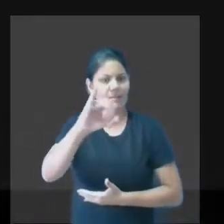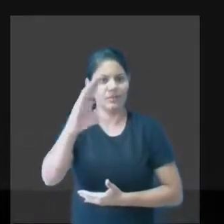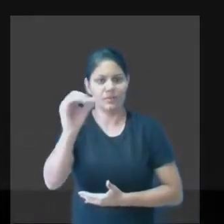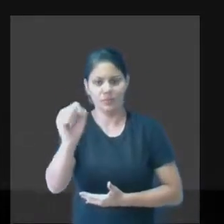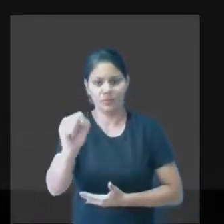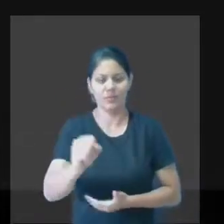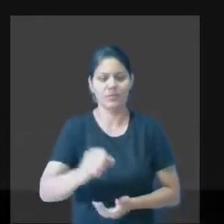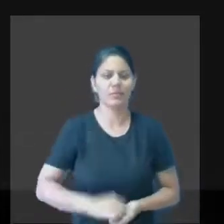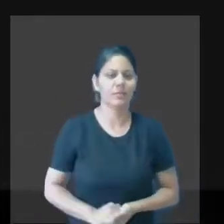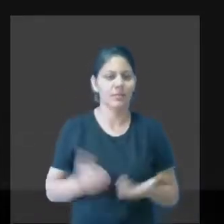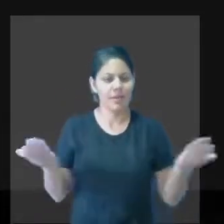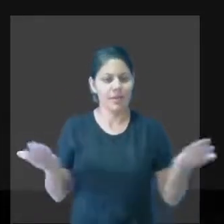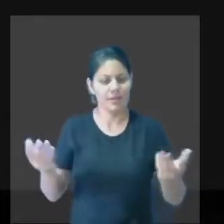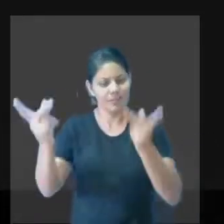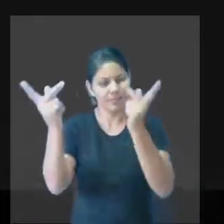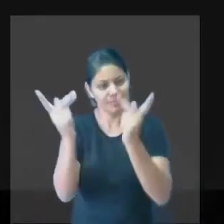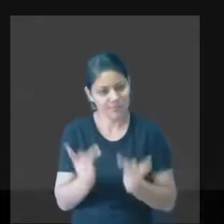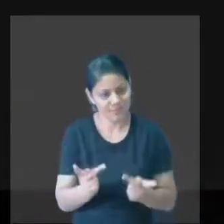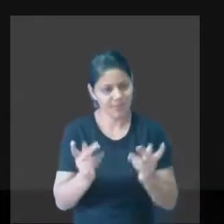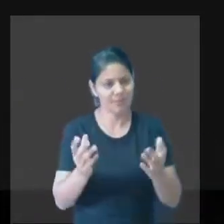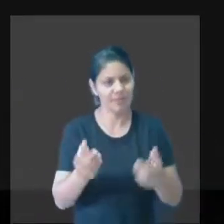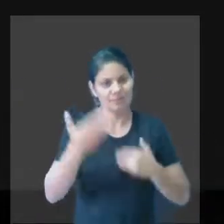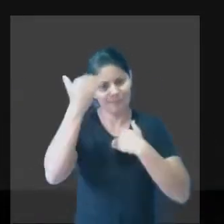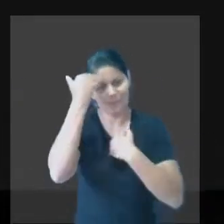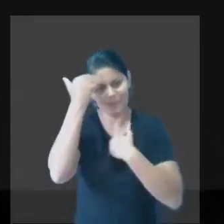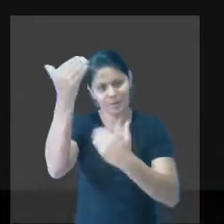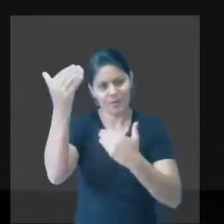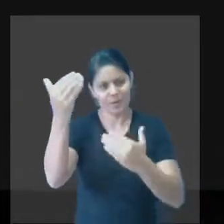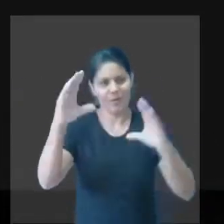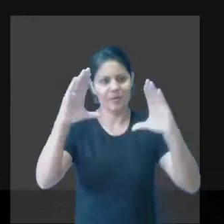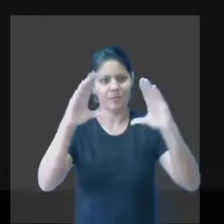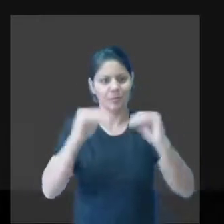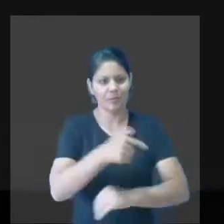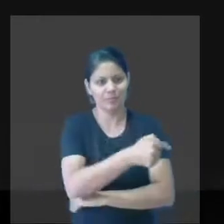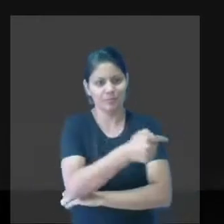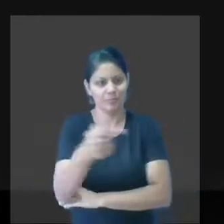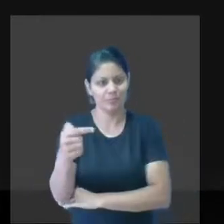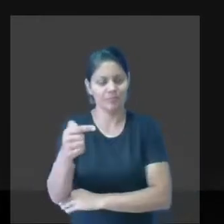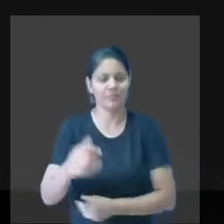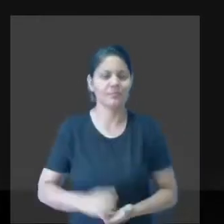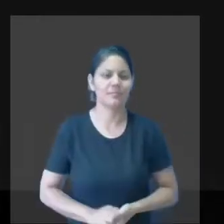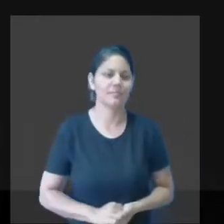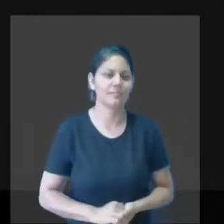já registro as minhas boas-vindas. Muito obrigado, um excelente evento a todos e a todas.